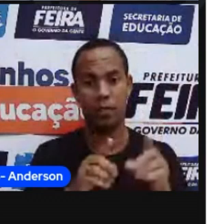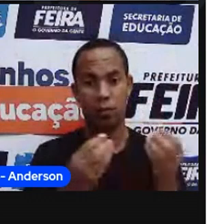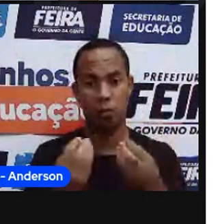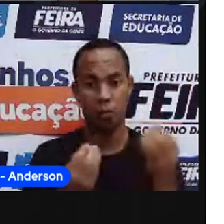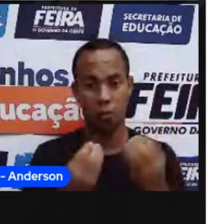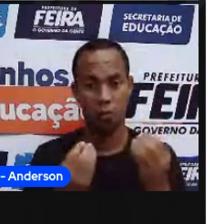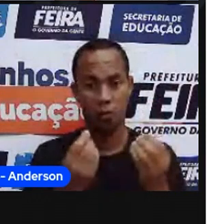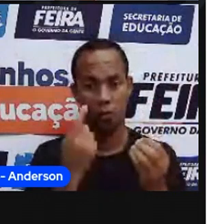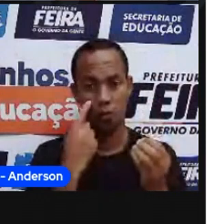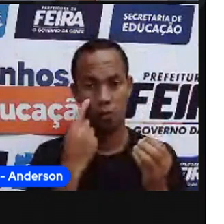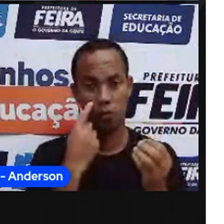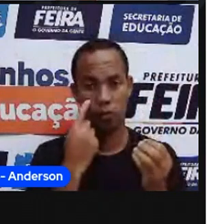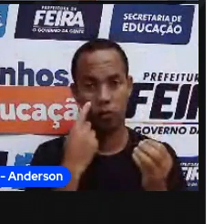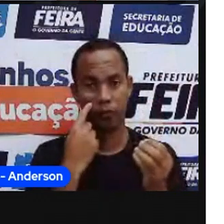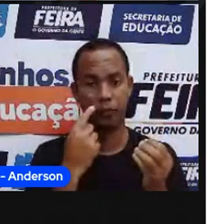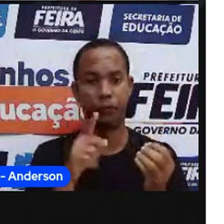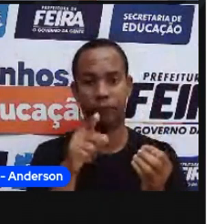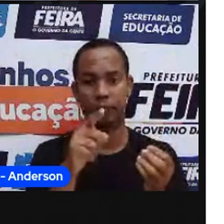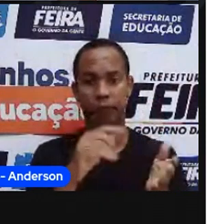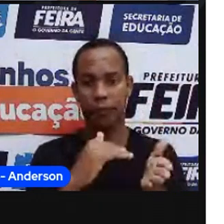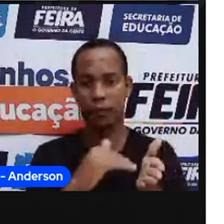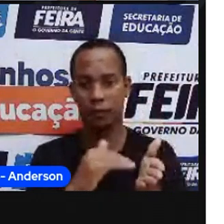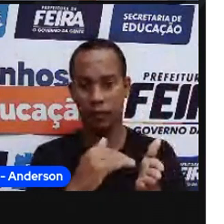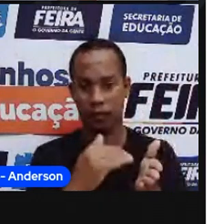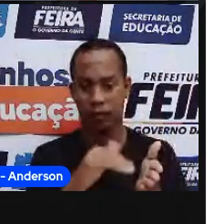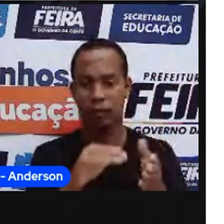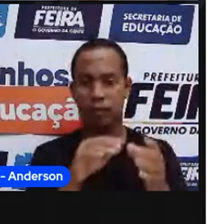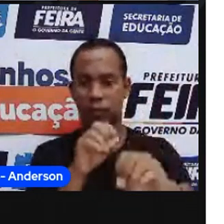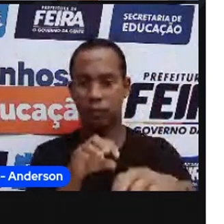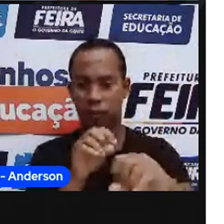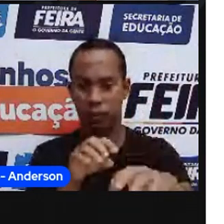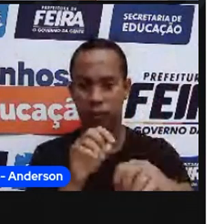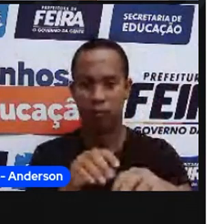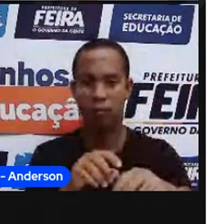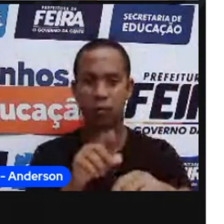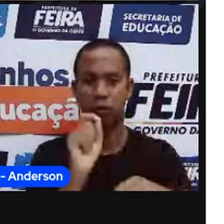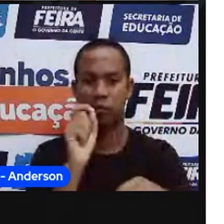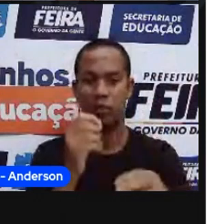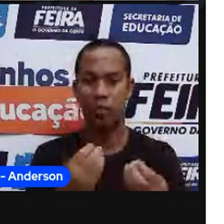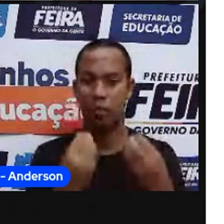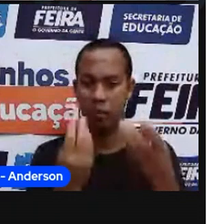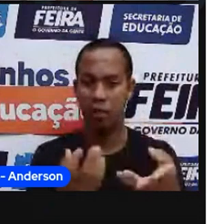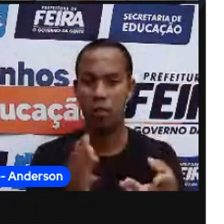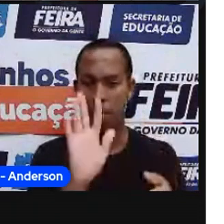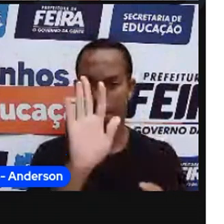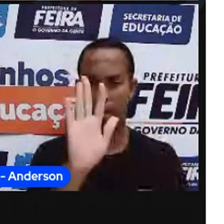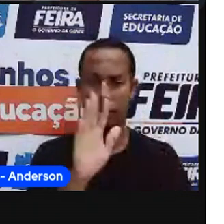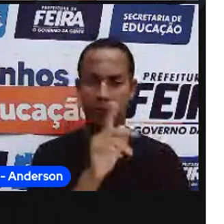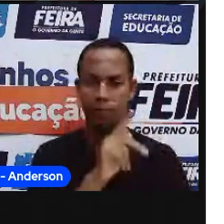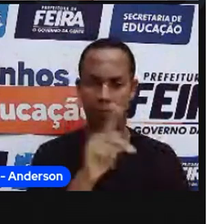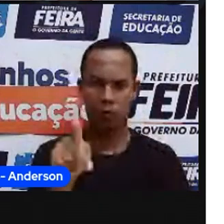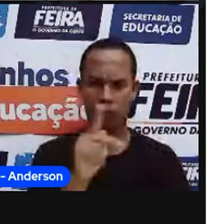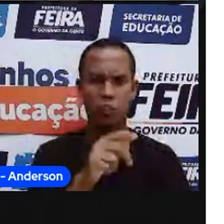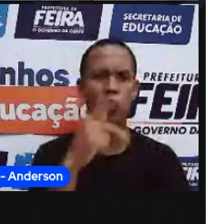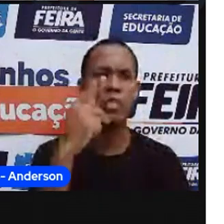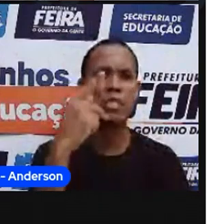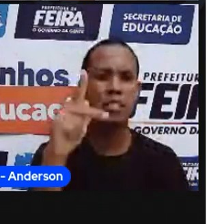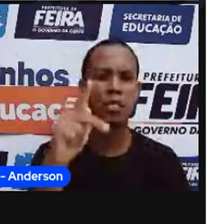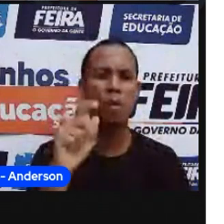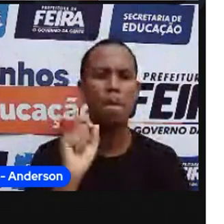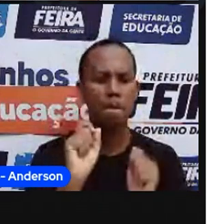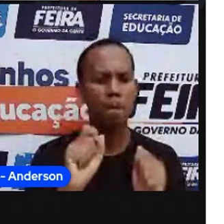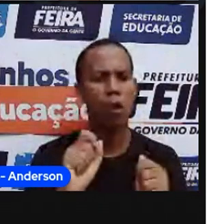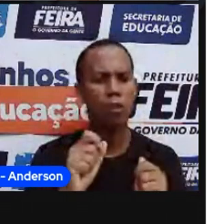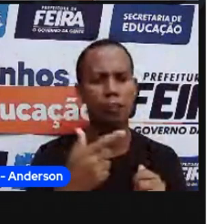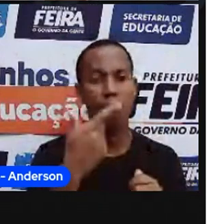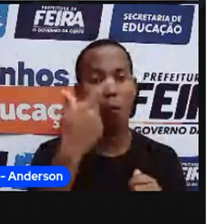atividade que é direcionada pela Secretaria de Educação de Feira de Santana para vocês e que o professor de vocês tem a liberdade de decidir